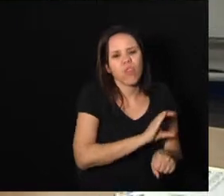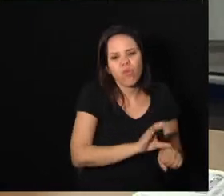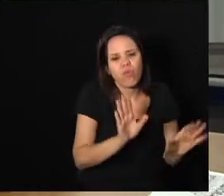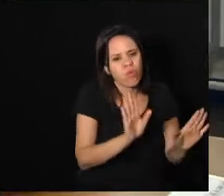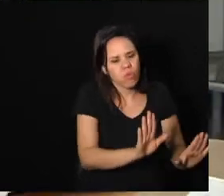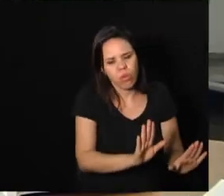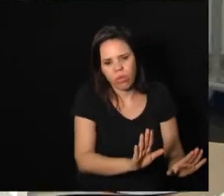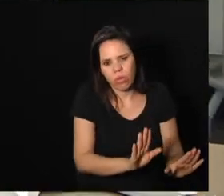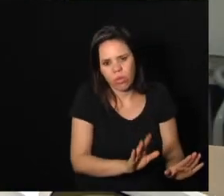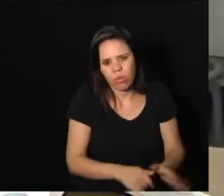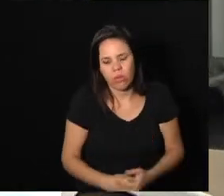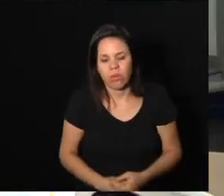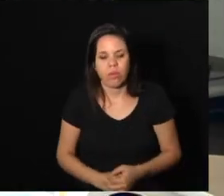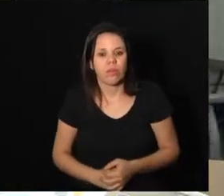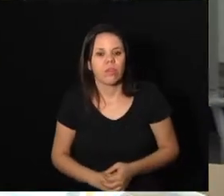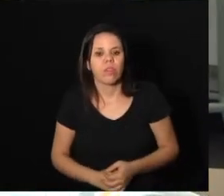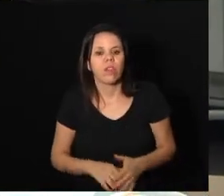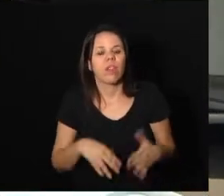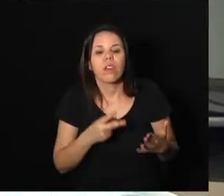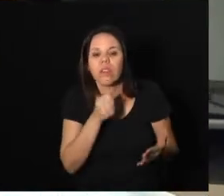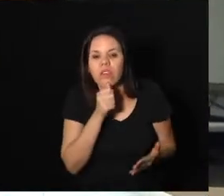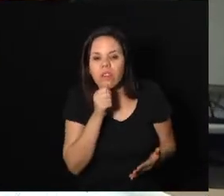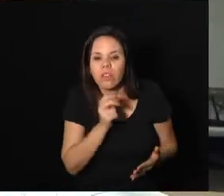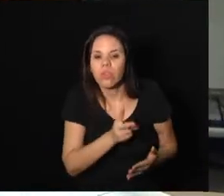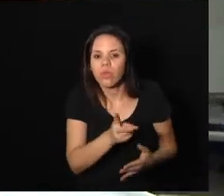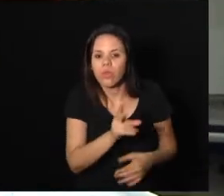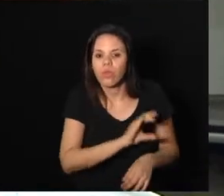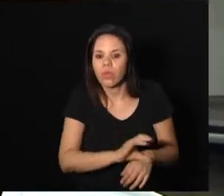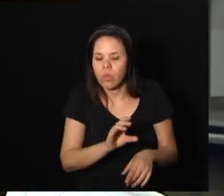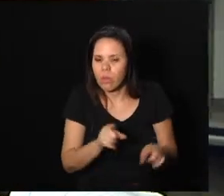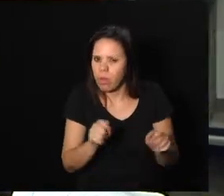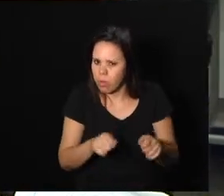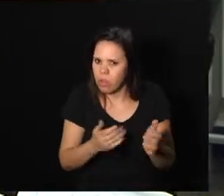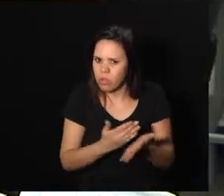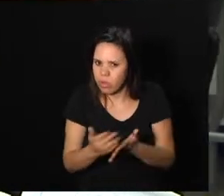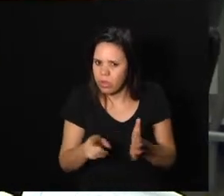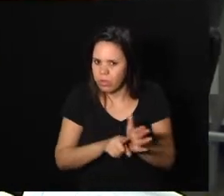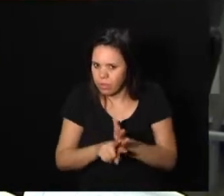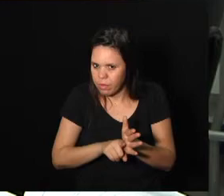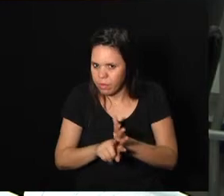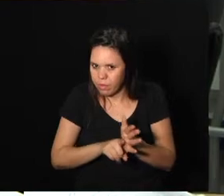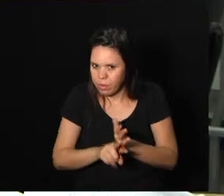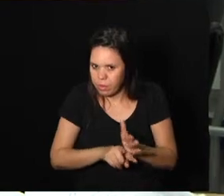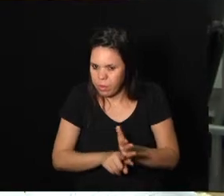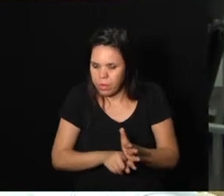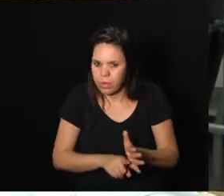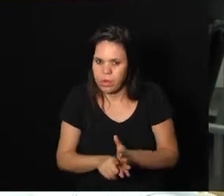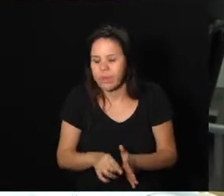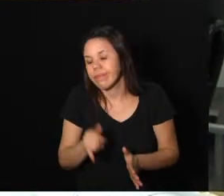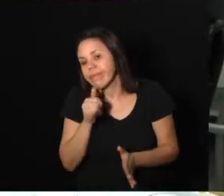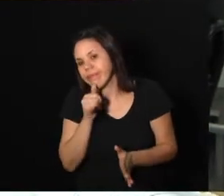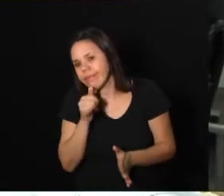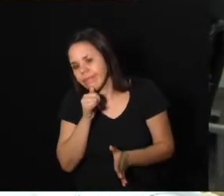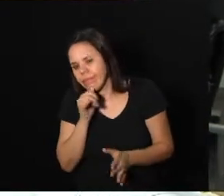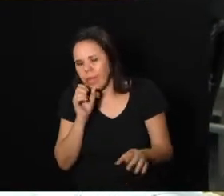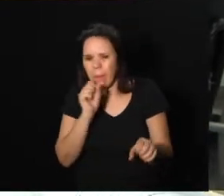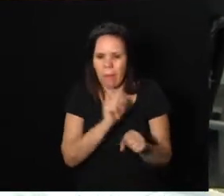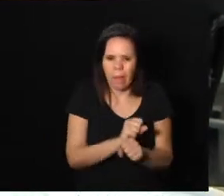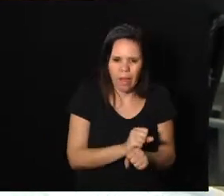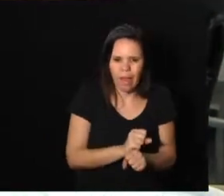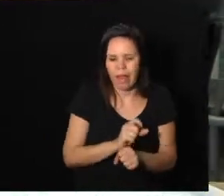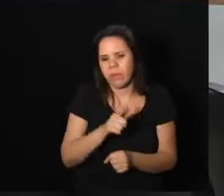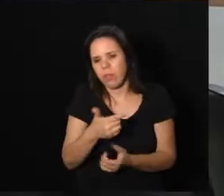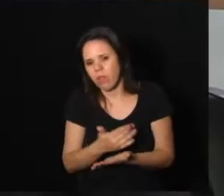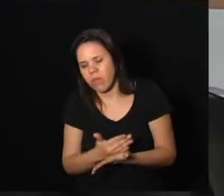ele pode, enquanto ele está cursando antes dele parar, ele pode já começar a pesquisar para ver se, por exemplo, ele vai parar e começa a parar